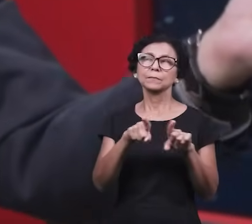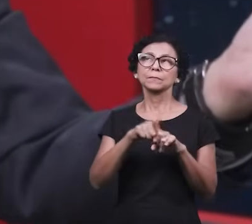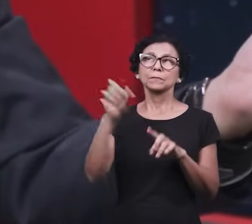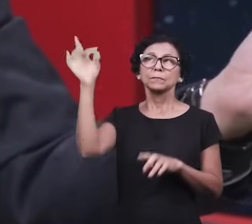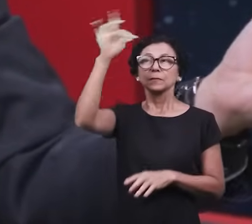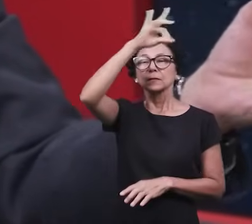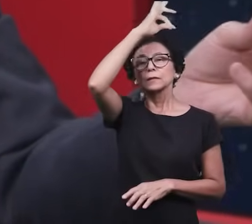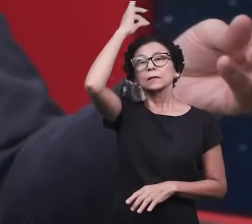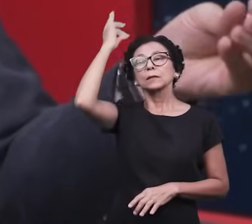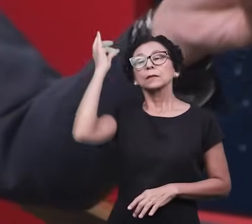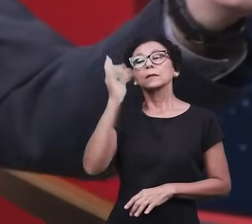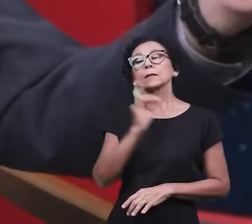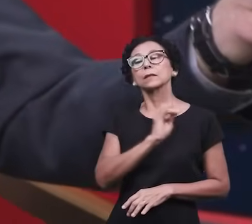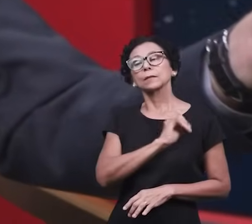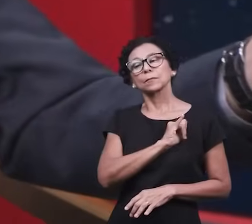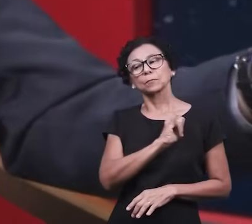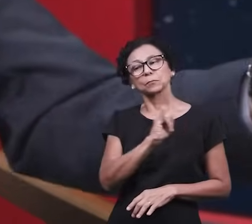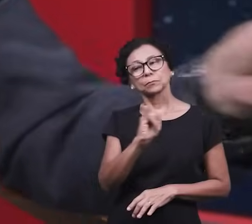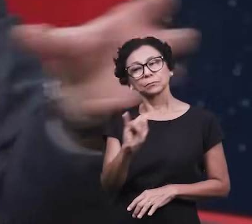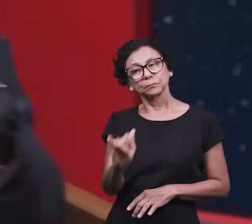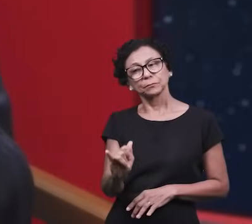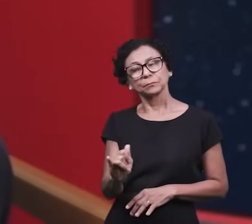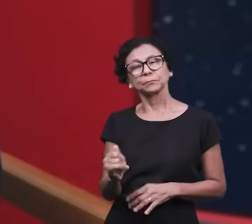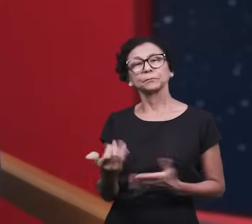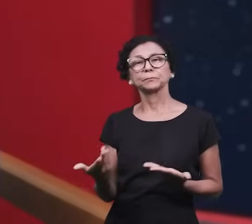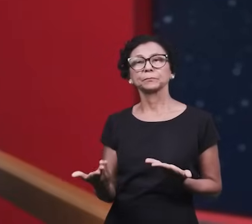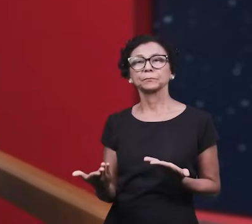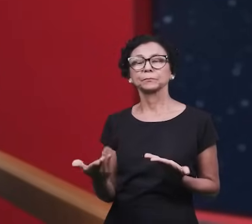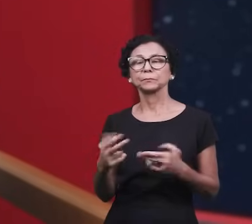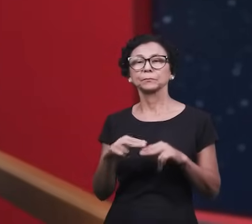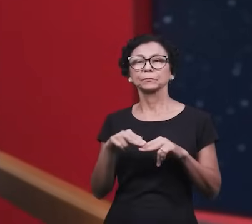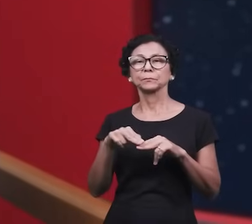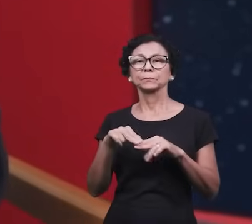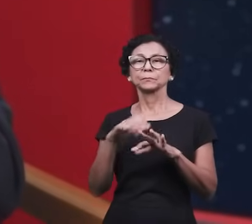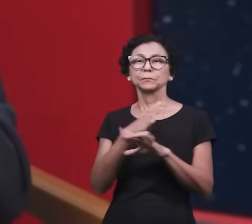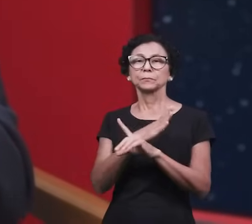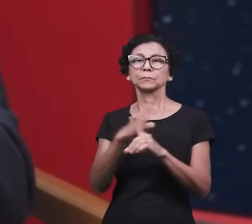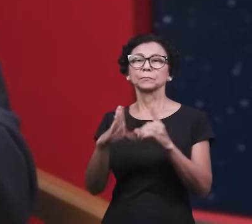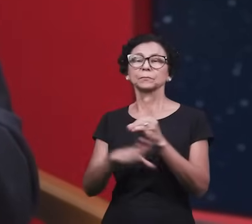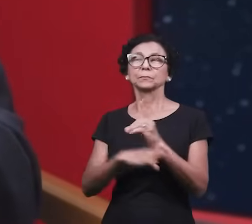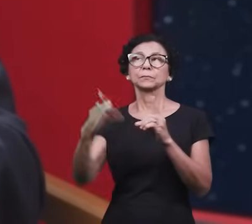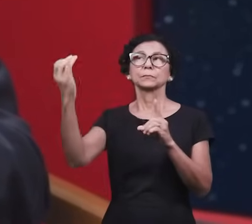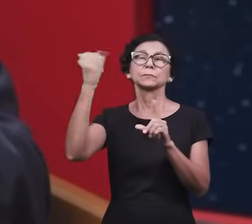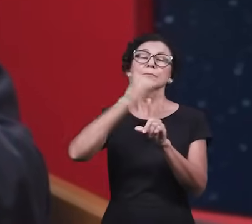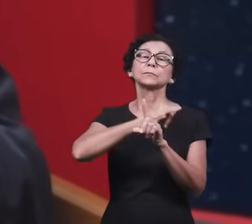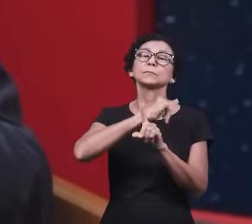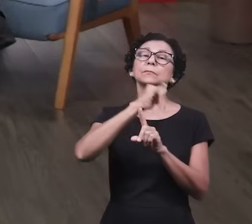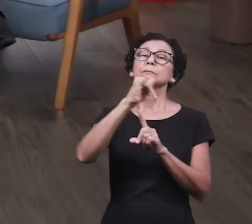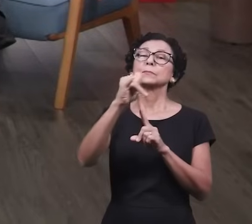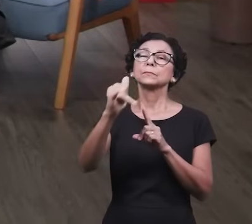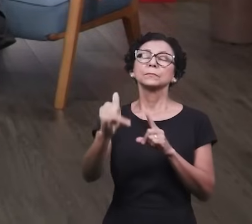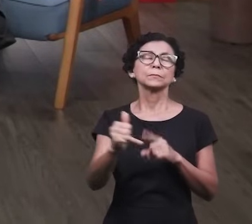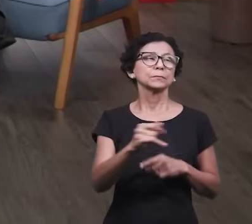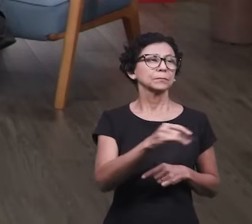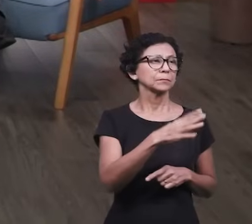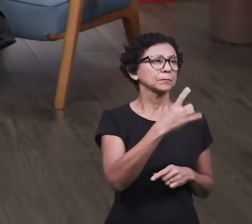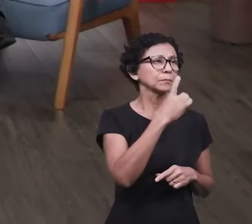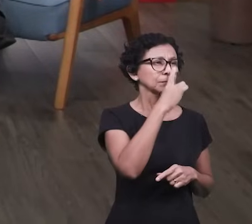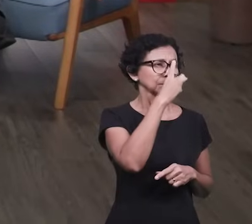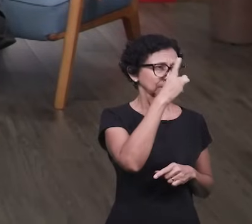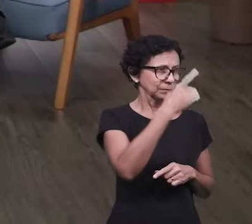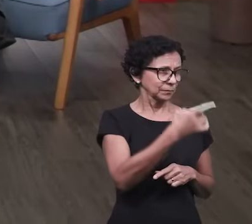nos alerta, mostrando o momento profético. Quantas vezes, não é, Daniel,